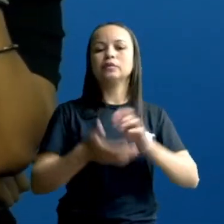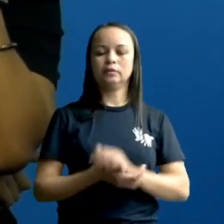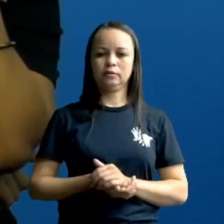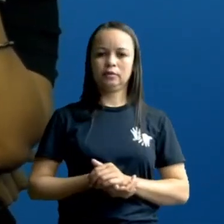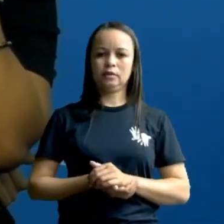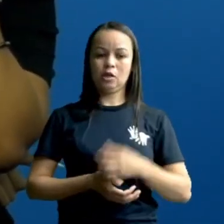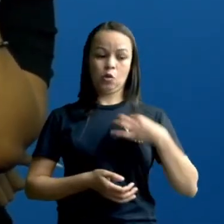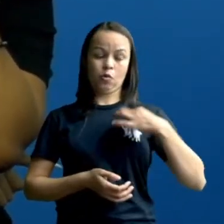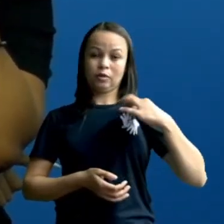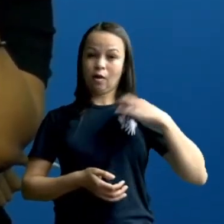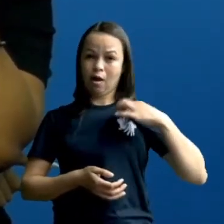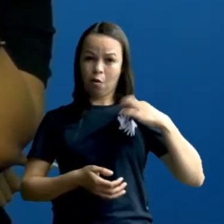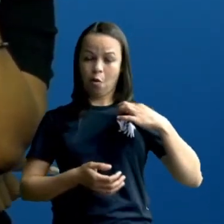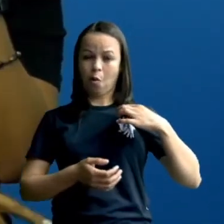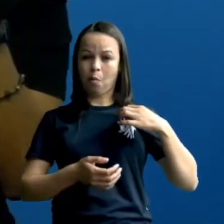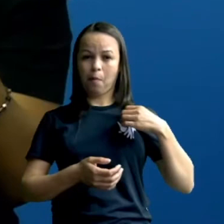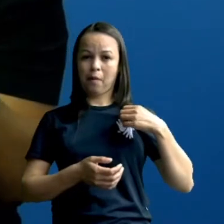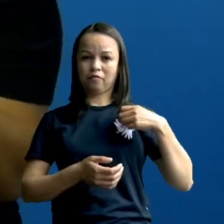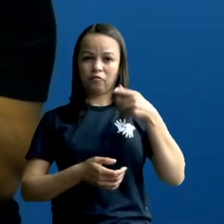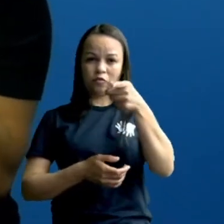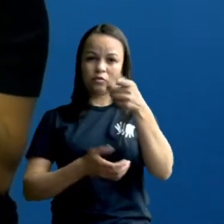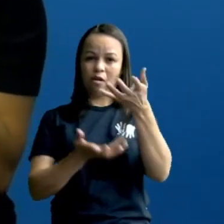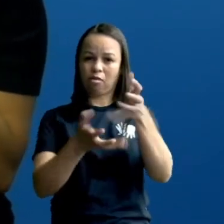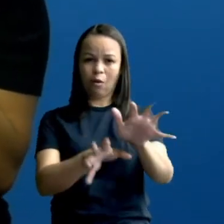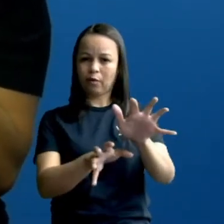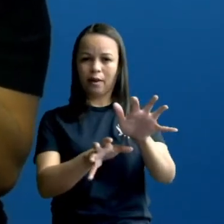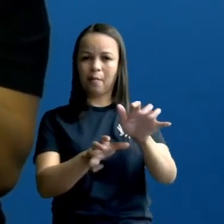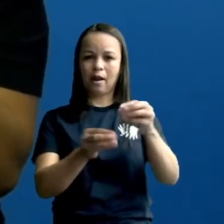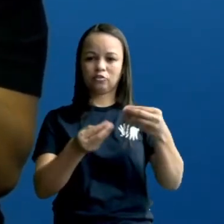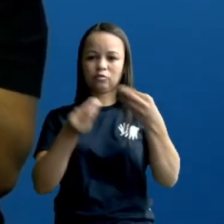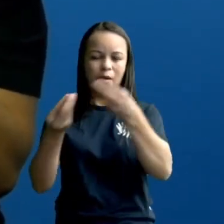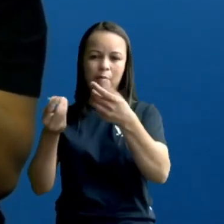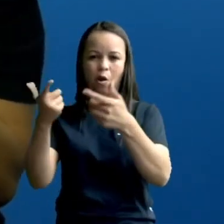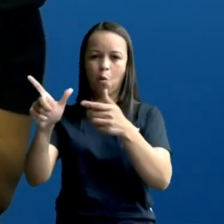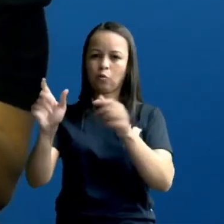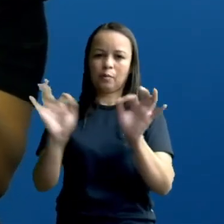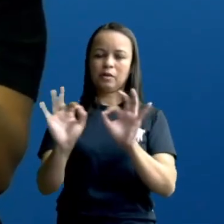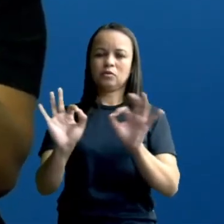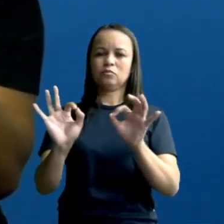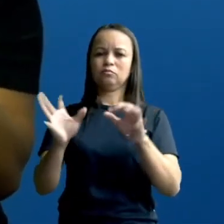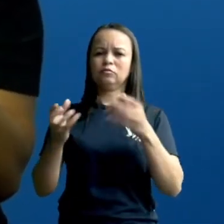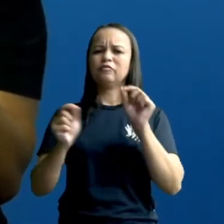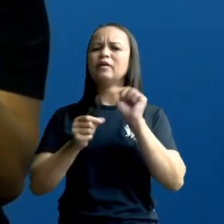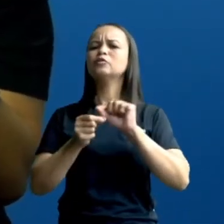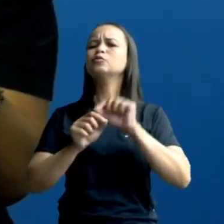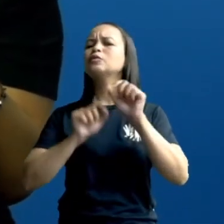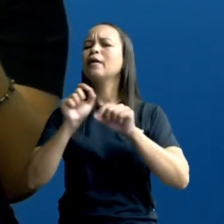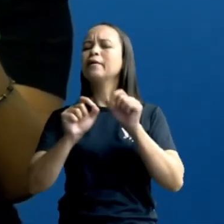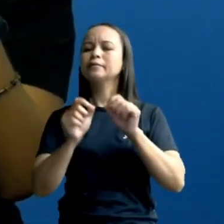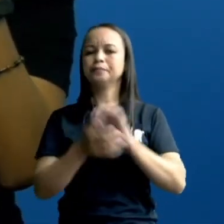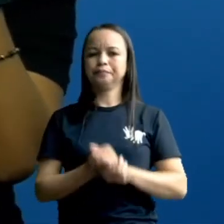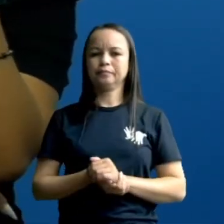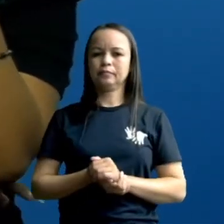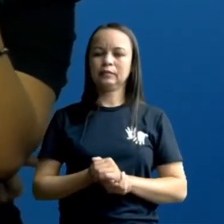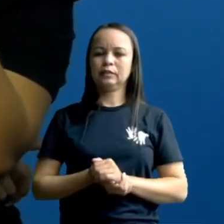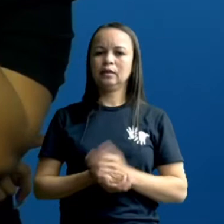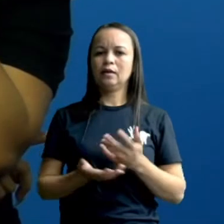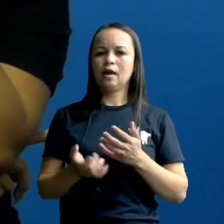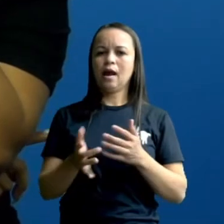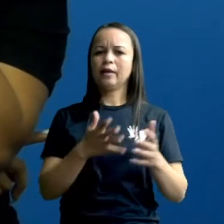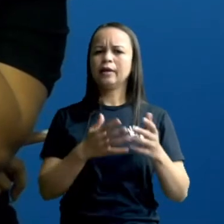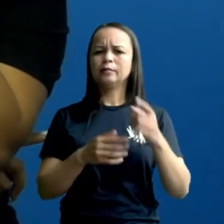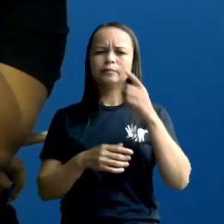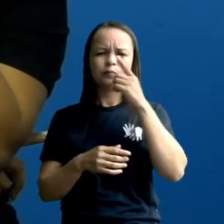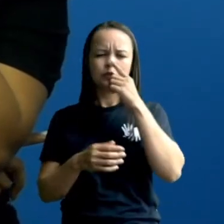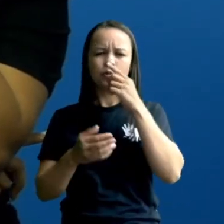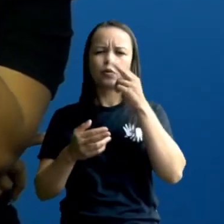faz o que com ela? Aquela embalagem do biscoito que você comeu 10 num dia só, tá indo para onde?